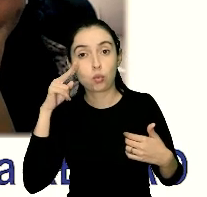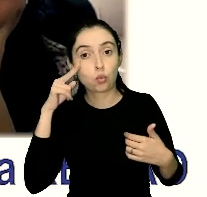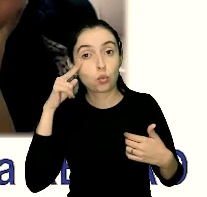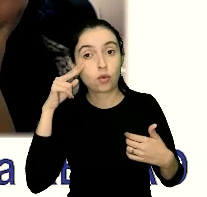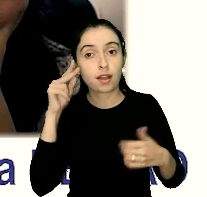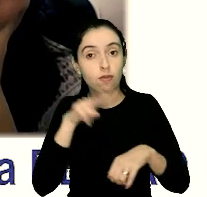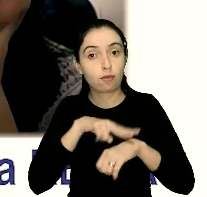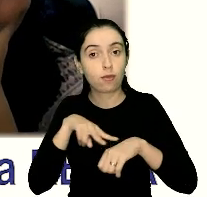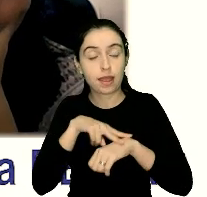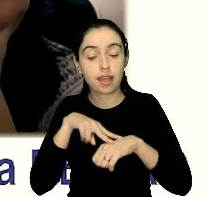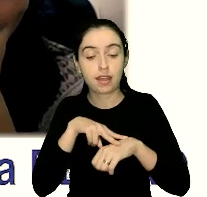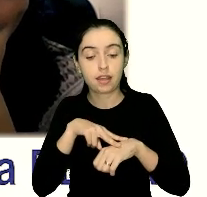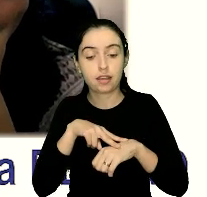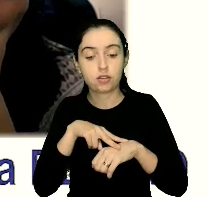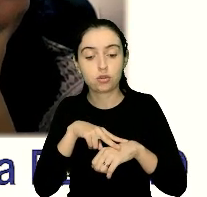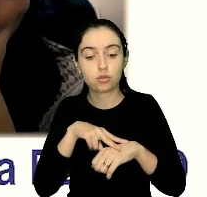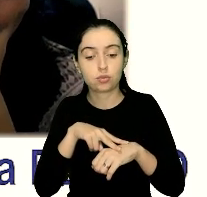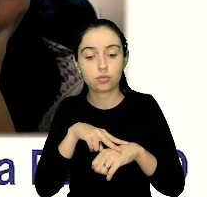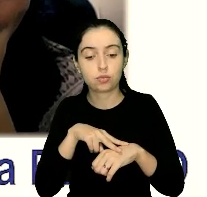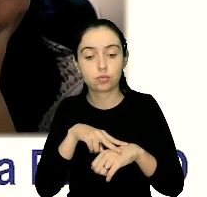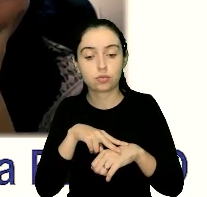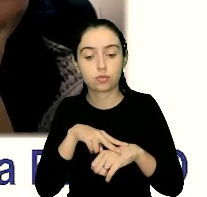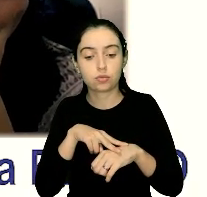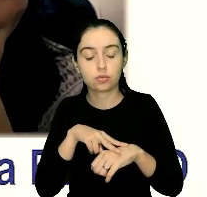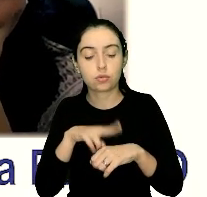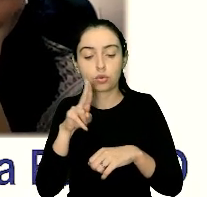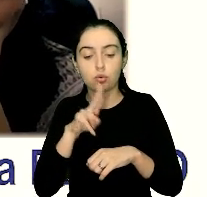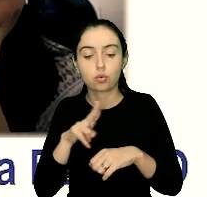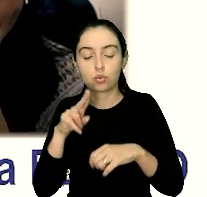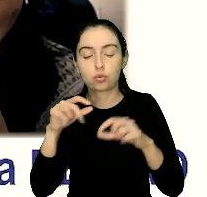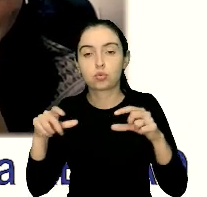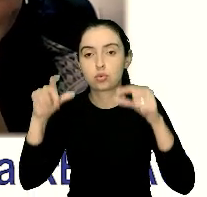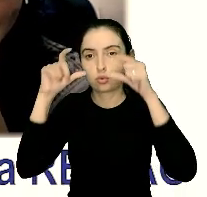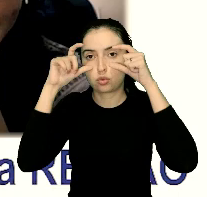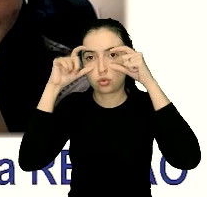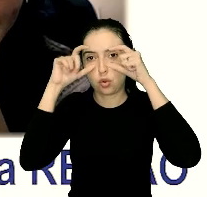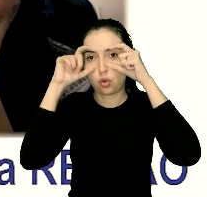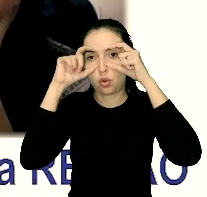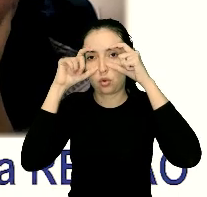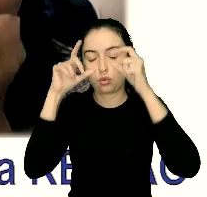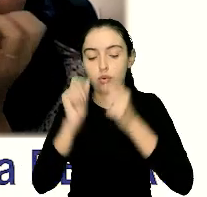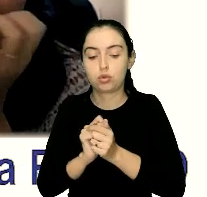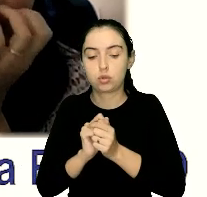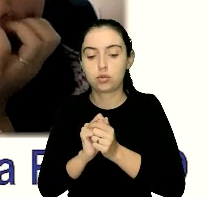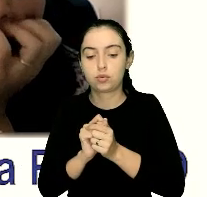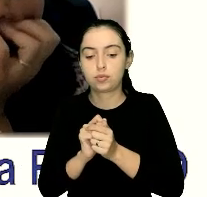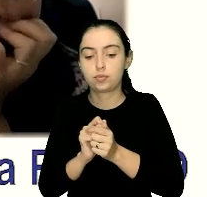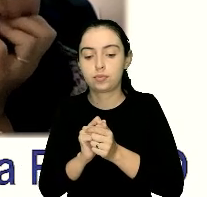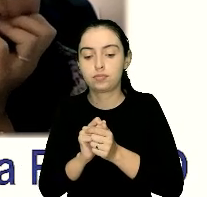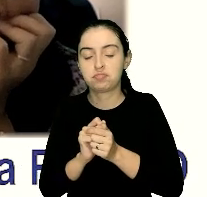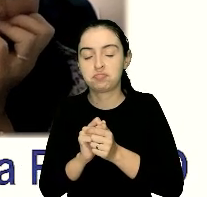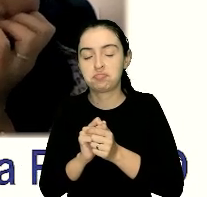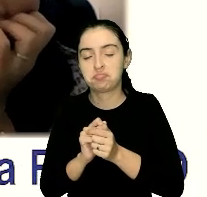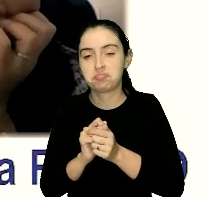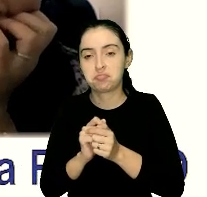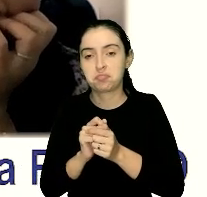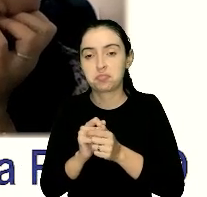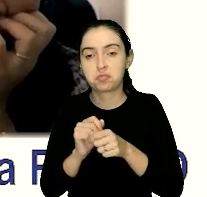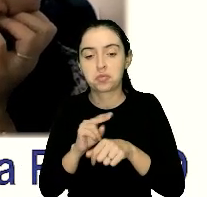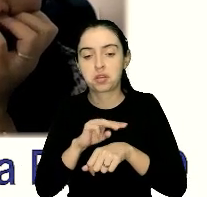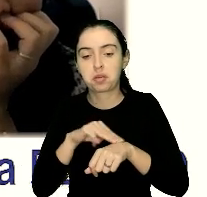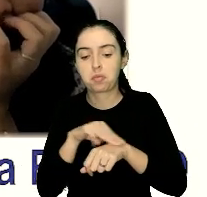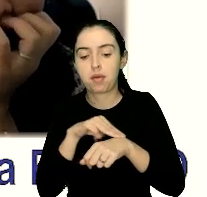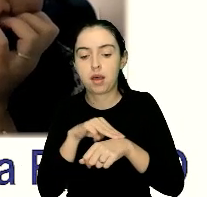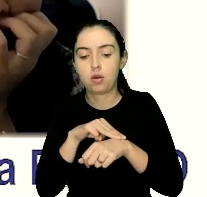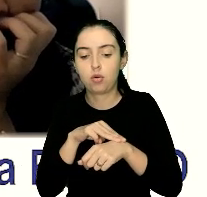eu estou utilizando um óculos, que é um óculos marrom, tipo tartaruga,